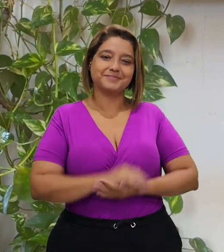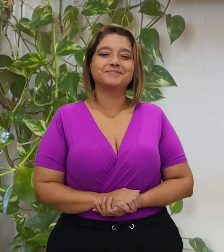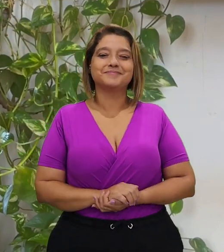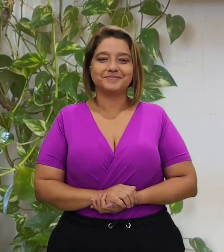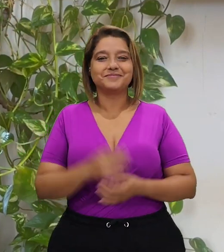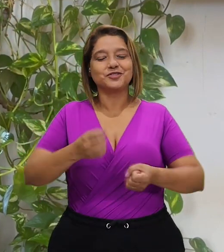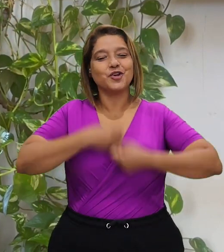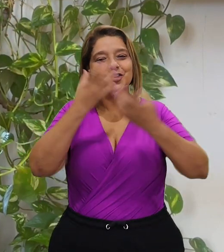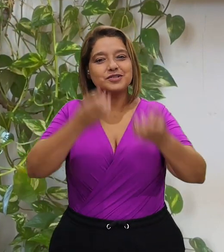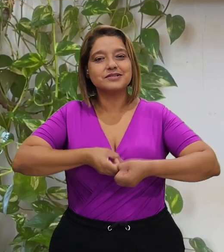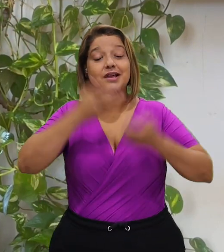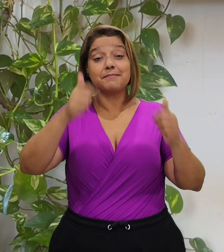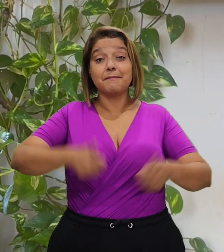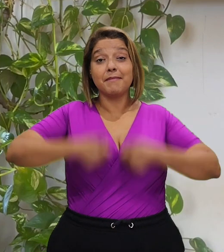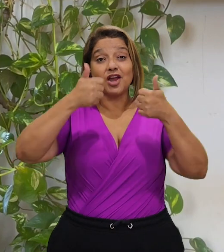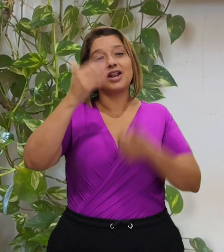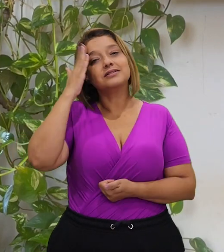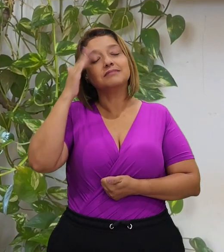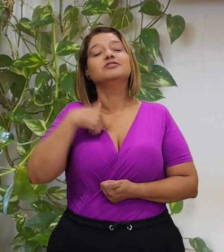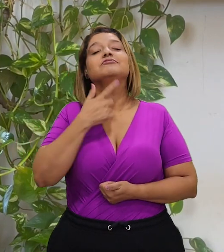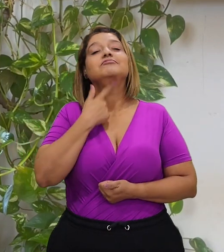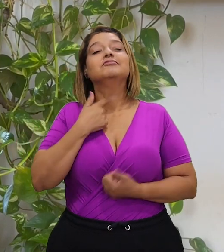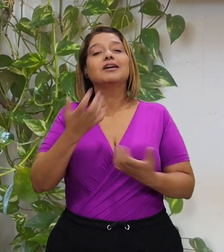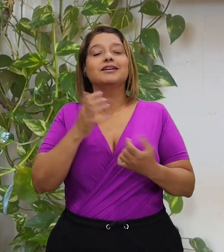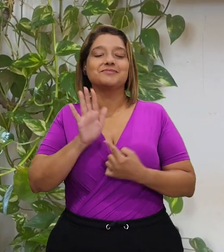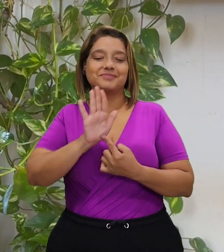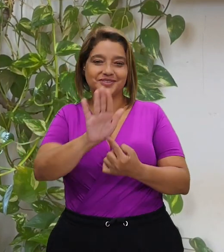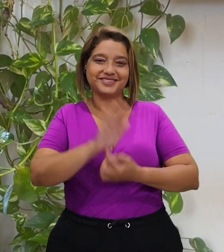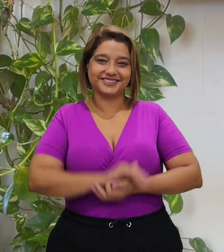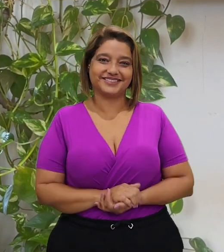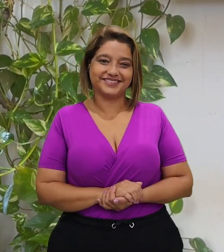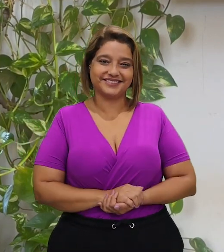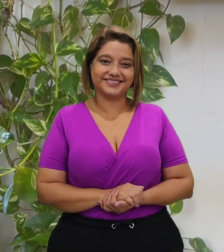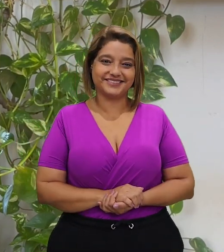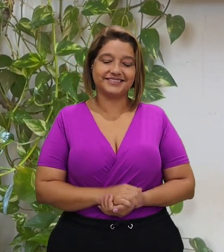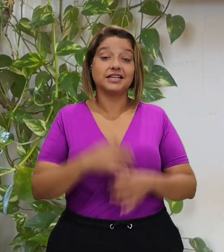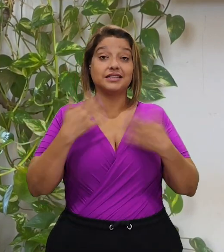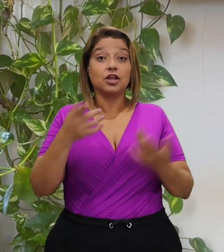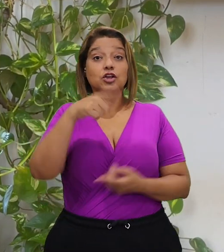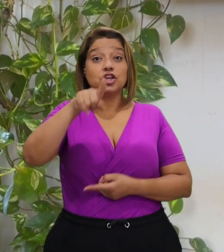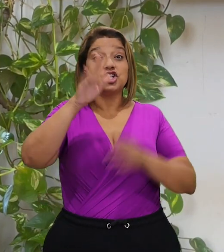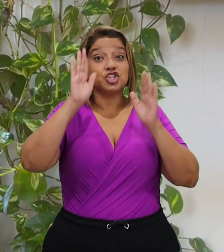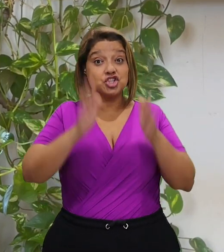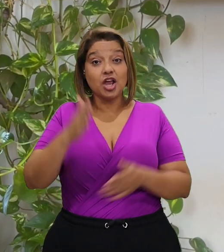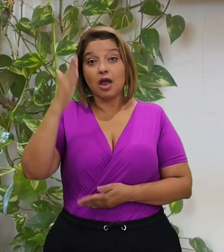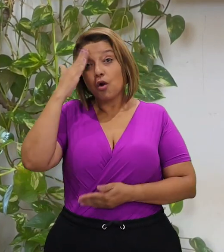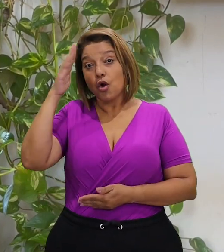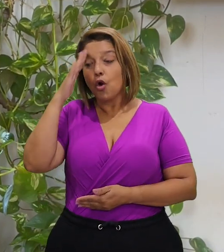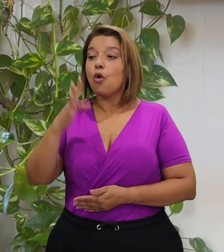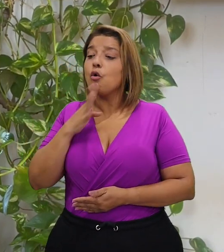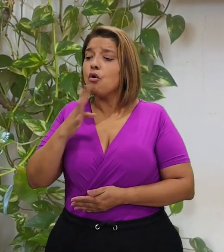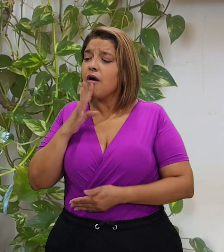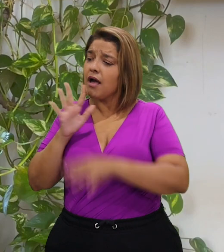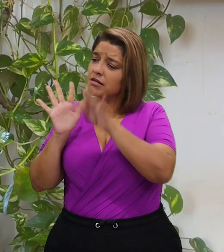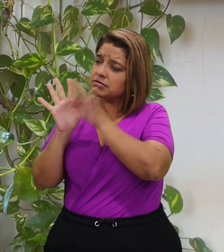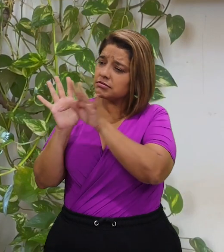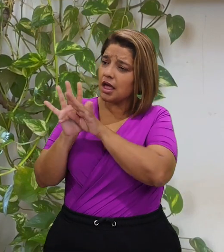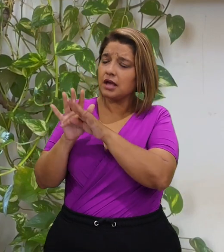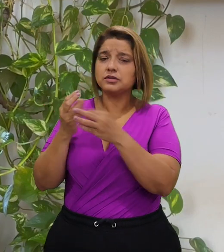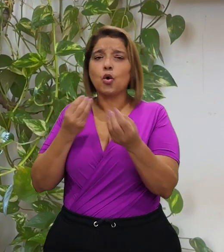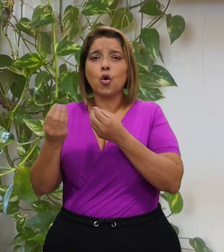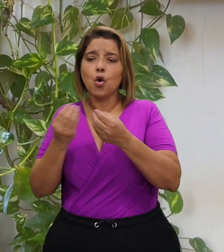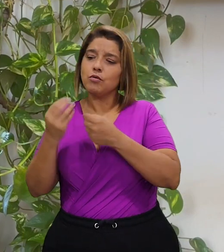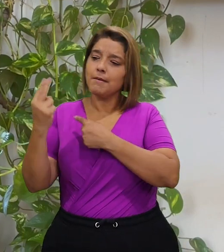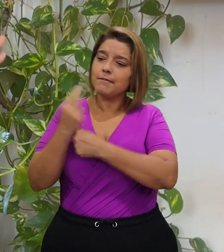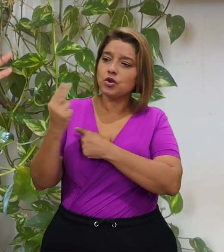mais que ficar pensando nelas. É como você dirigir. Então, no início, a pessoa está aprendendo a dirigir um carro, ela fica preocupada com a marcha que ela vai usar. Mas ele